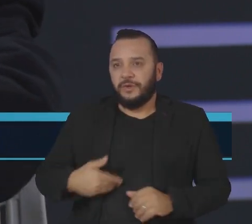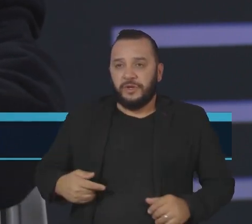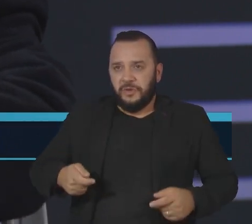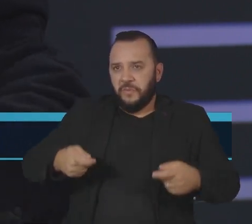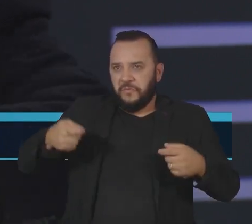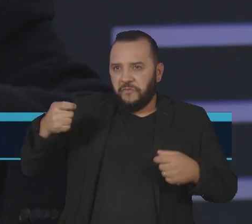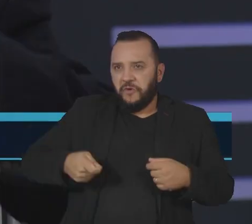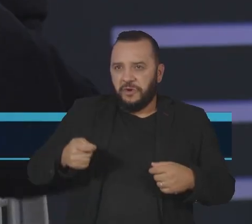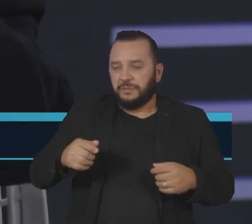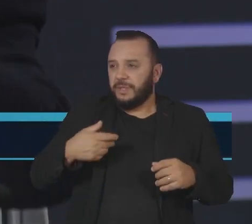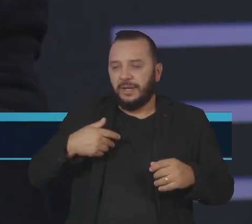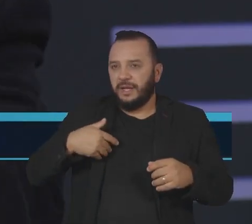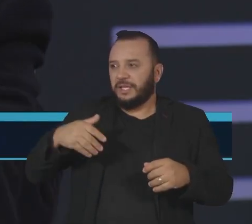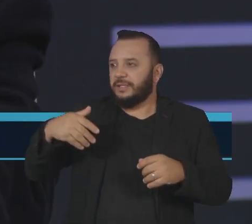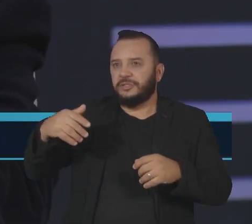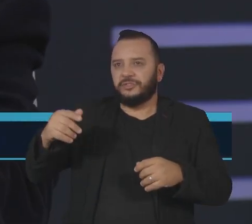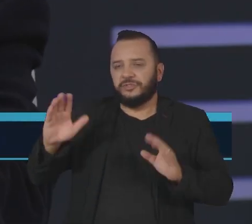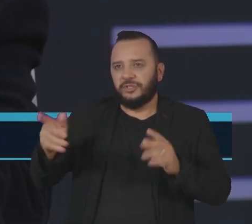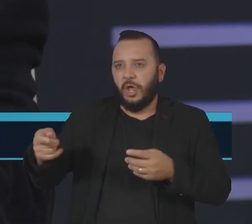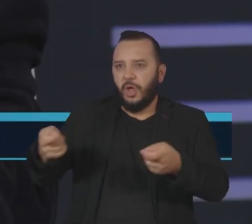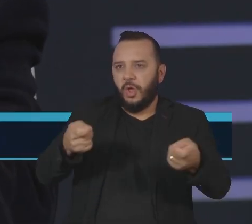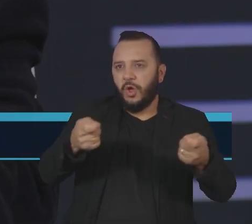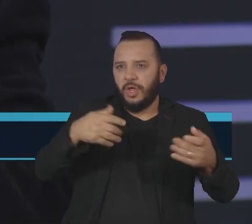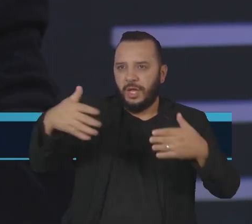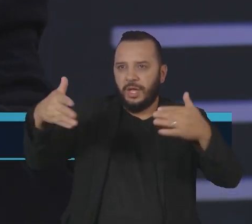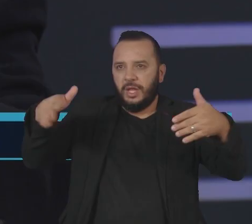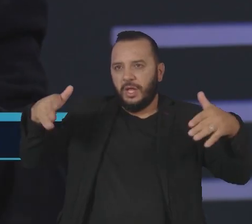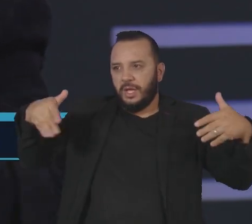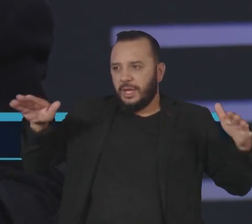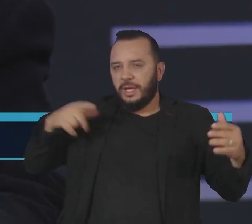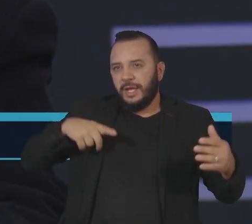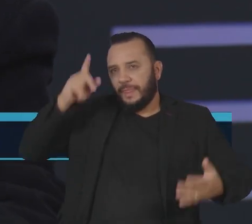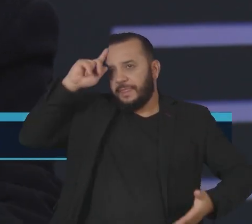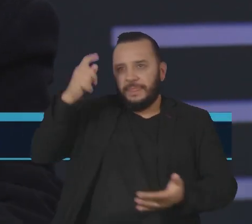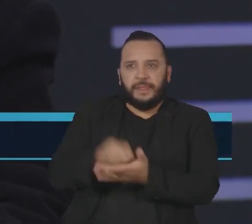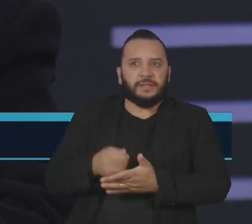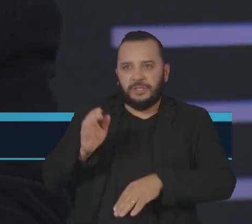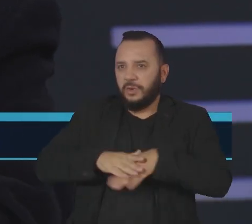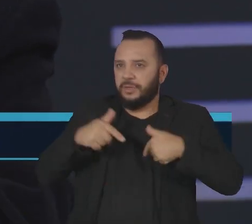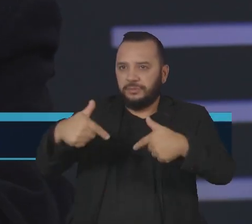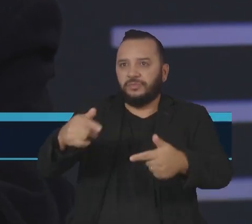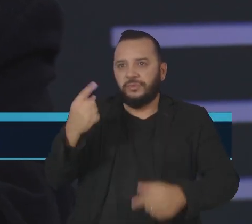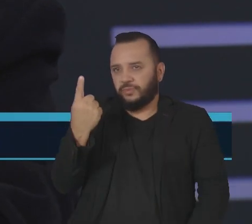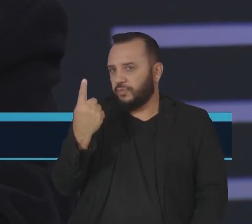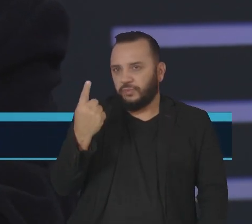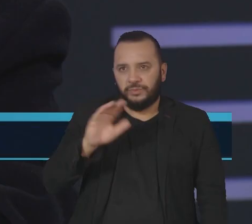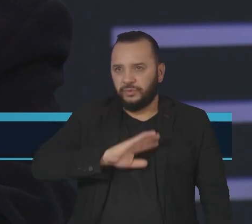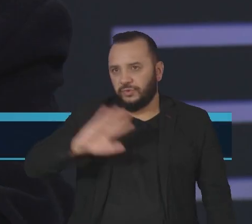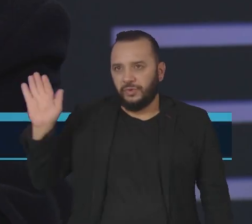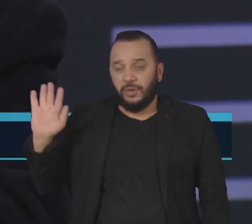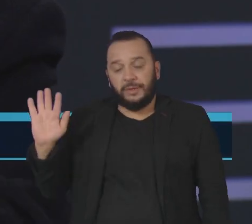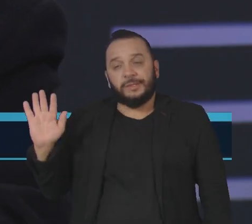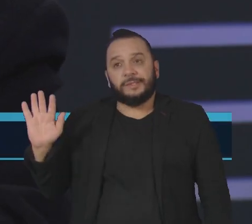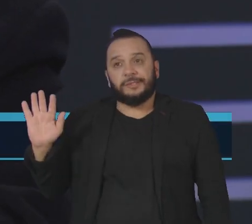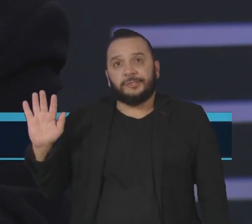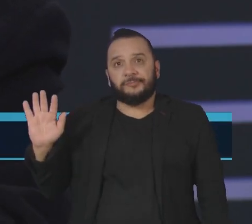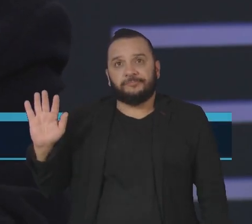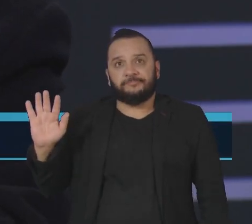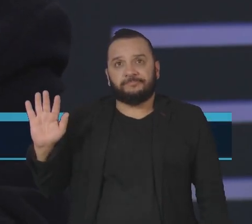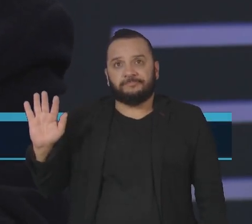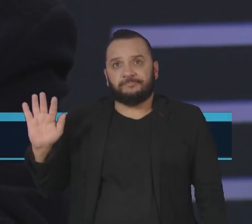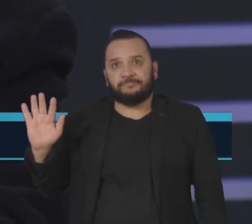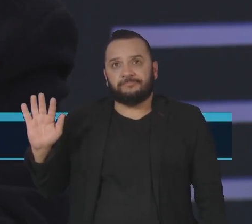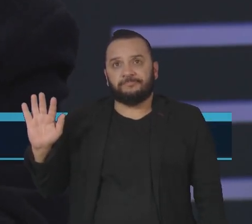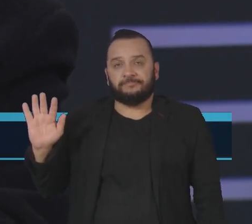e contrapesos para ele tomar a decisão econômica que ele queria, né? Então ele justifica dessa forma. Agora, essa